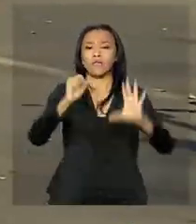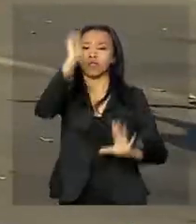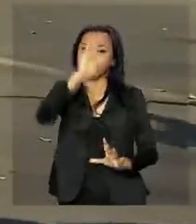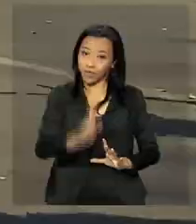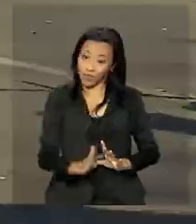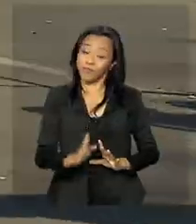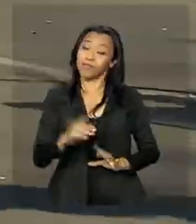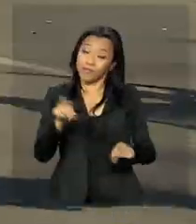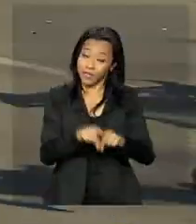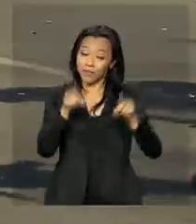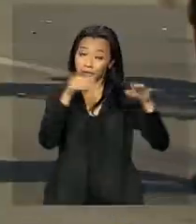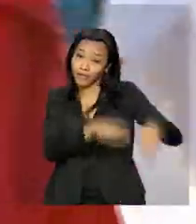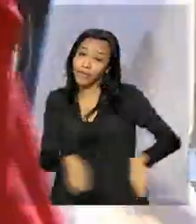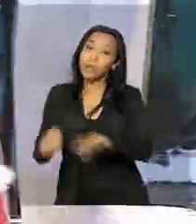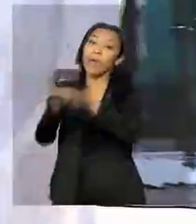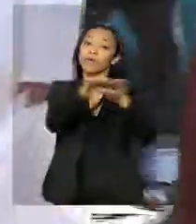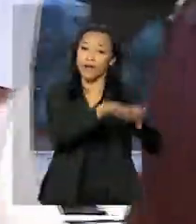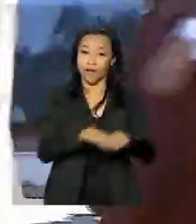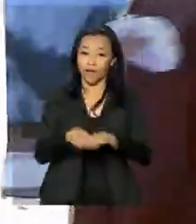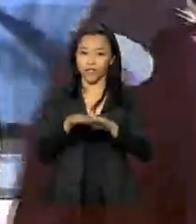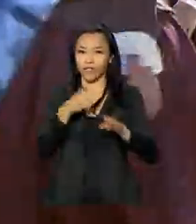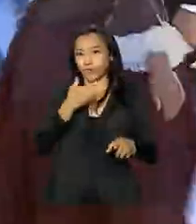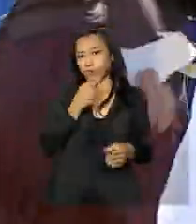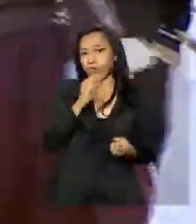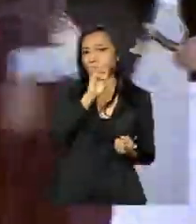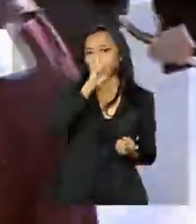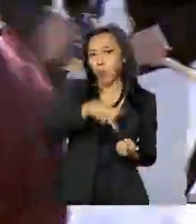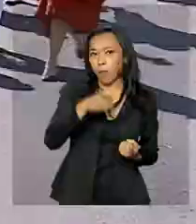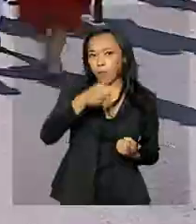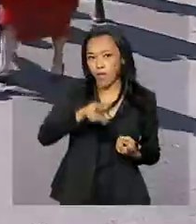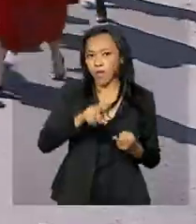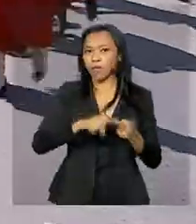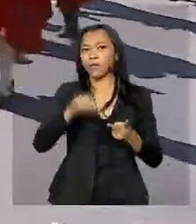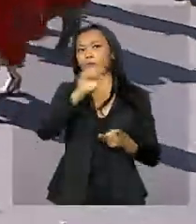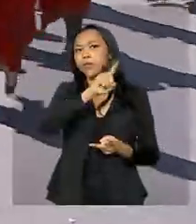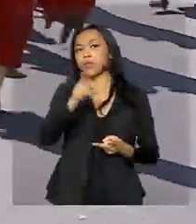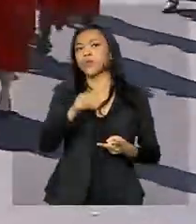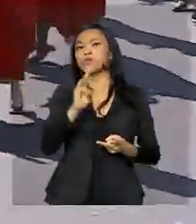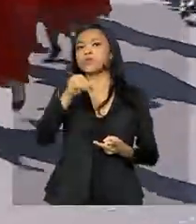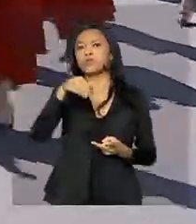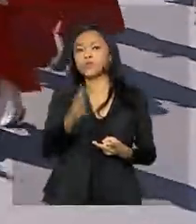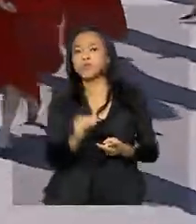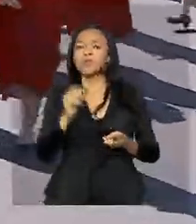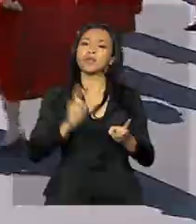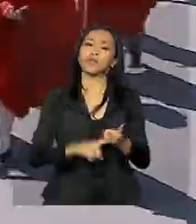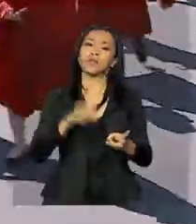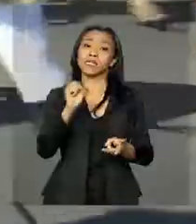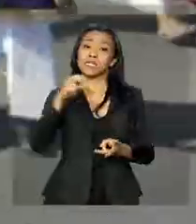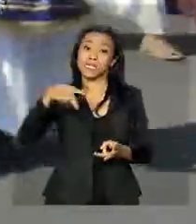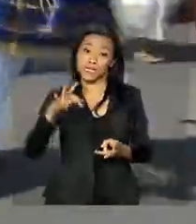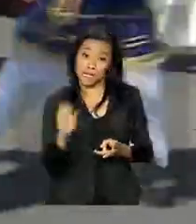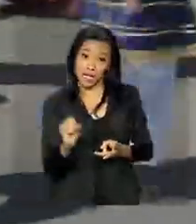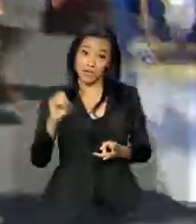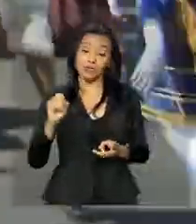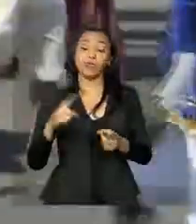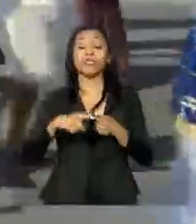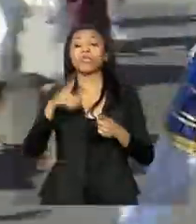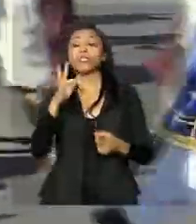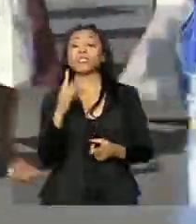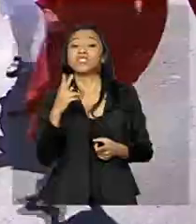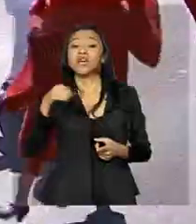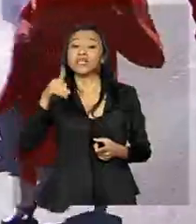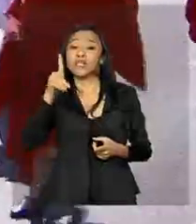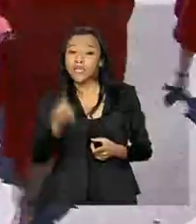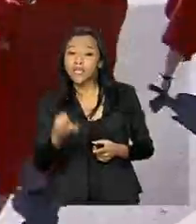em favor da igualdade. Nomes como Dom Pedro, Zumbi dos Palmares, Santos Dumont, Tiradentes e Chiquinha